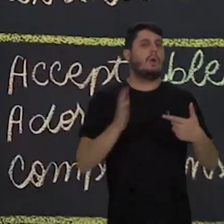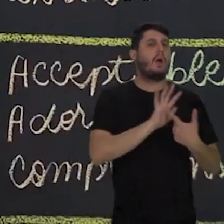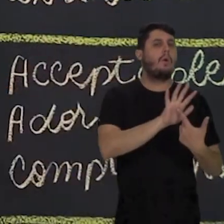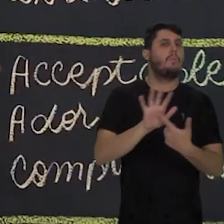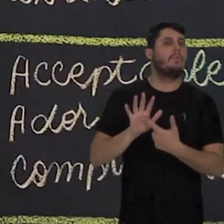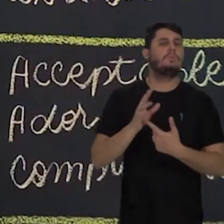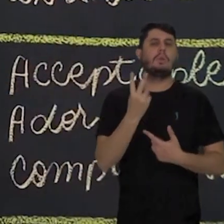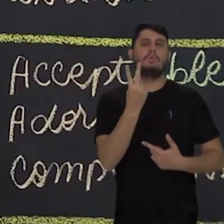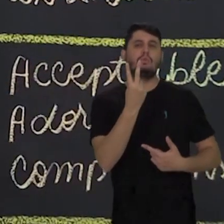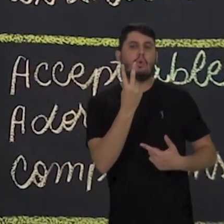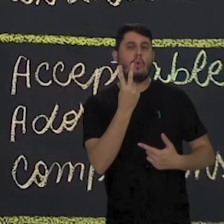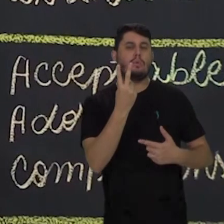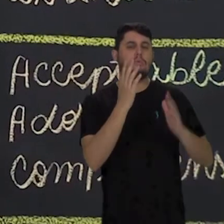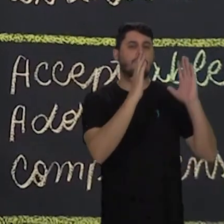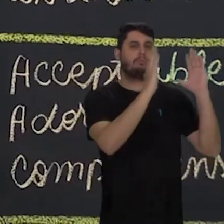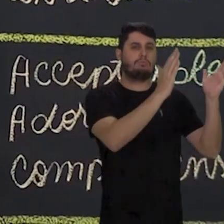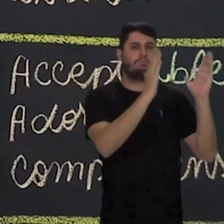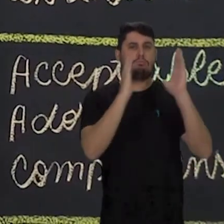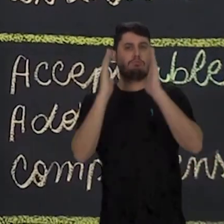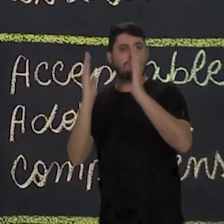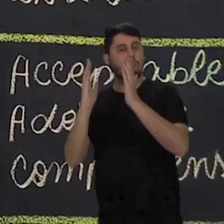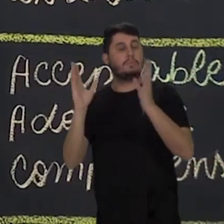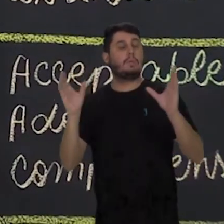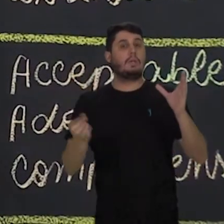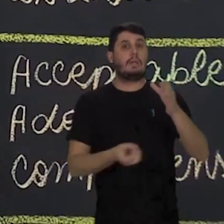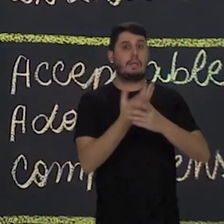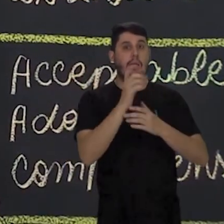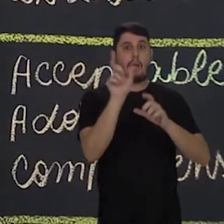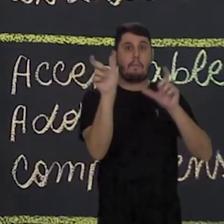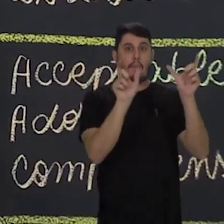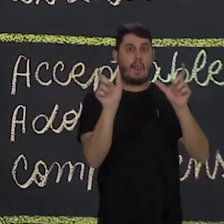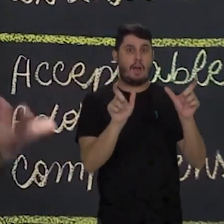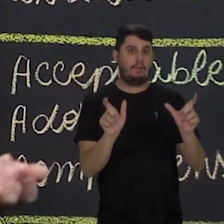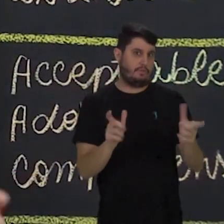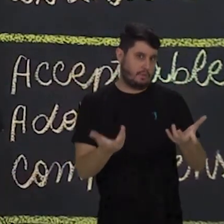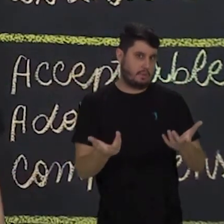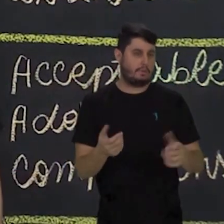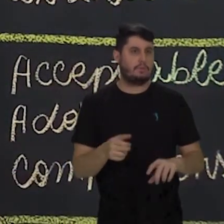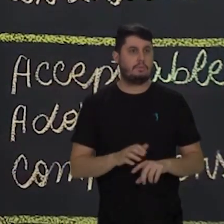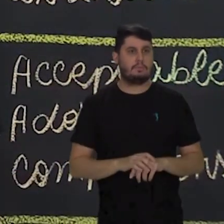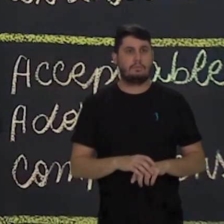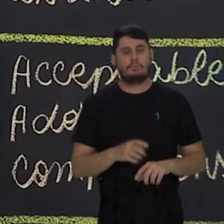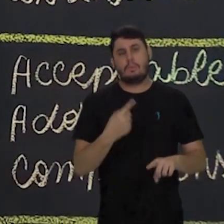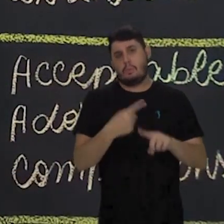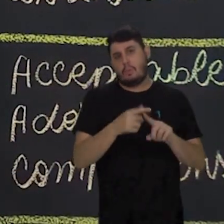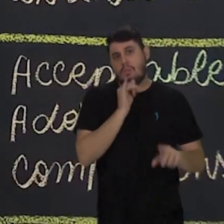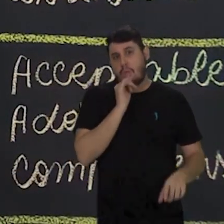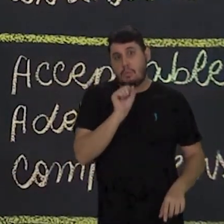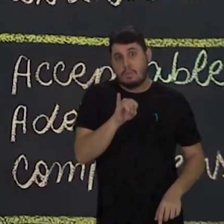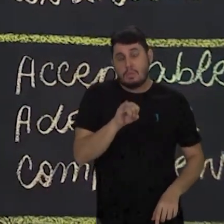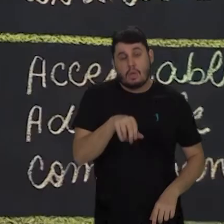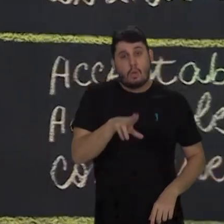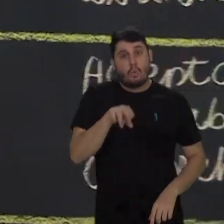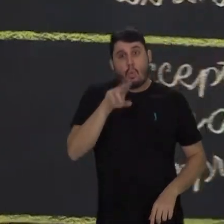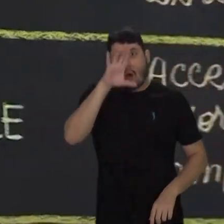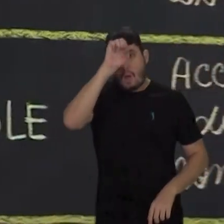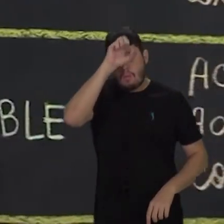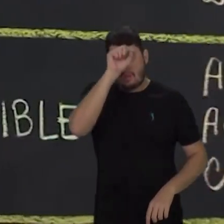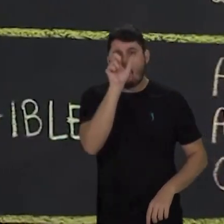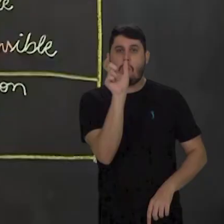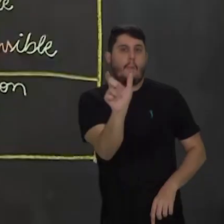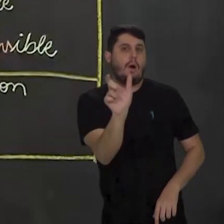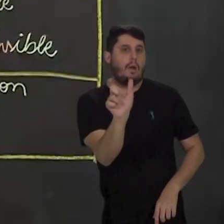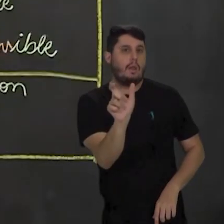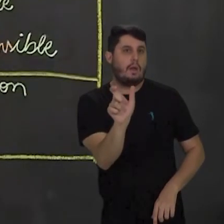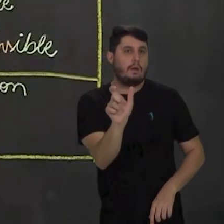de se formar palavras e desta maneira, mesmo que você nunca tenha visto a palavra na vida, vamos supor, eu nunca vi